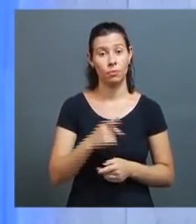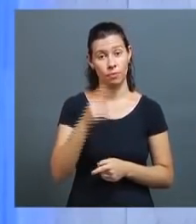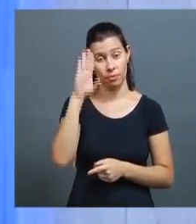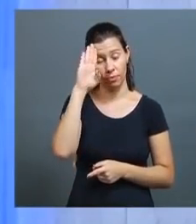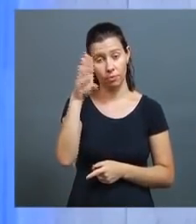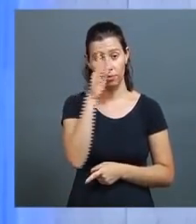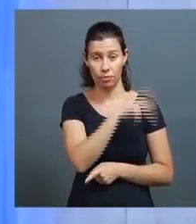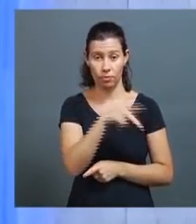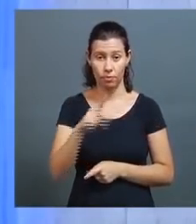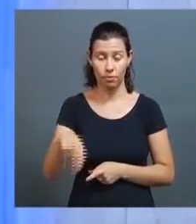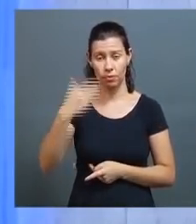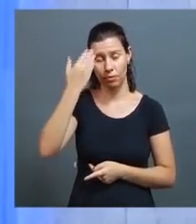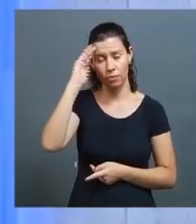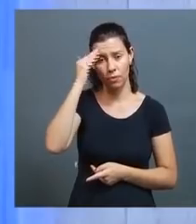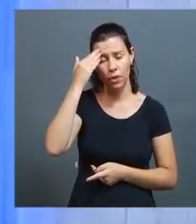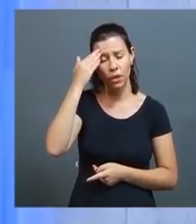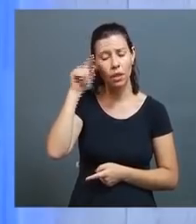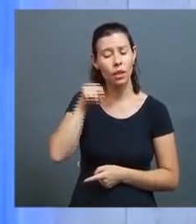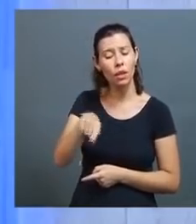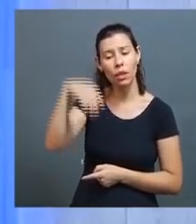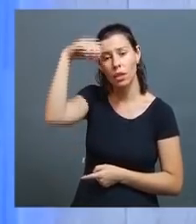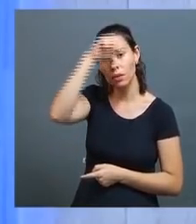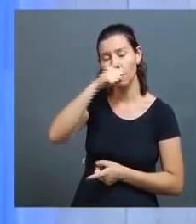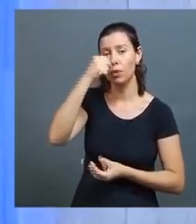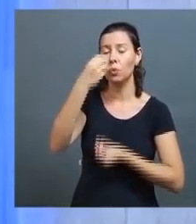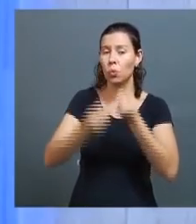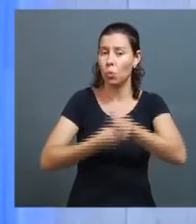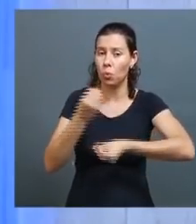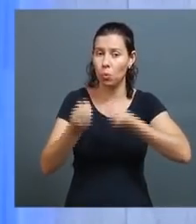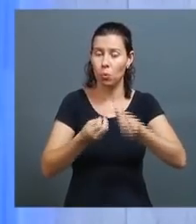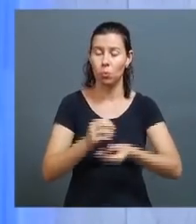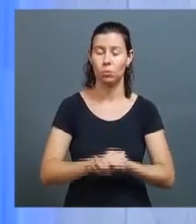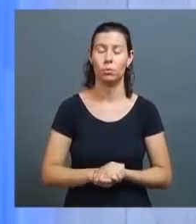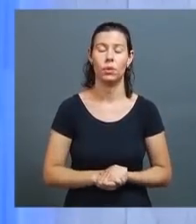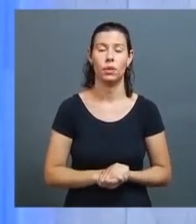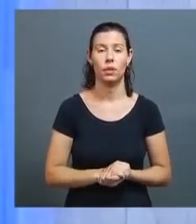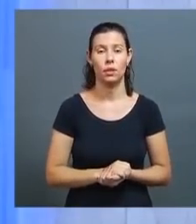né? Ele precisa entender como que a criança aprende, para que ele possa